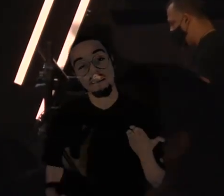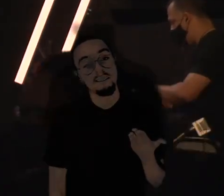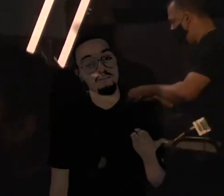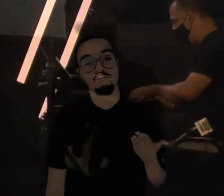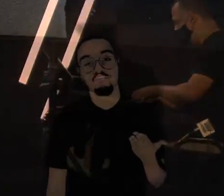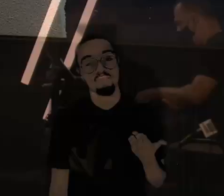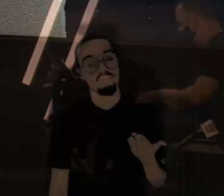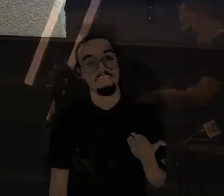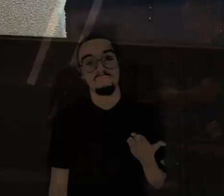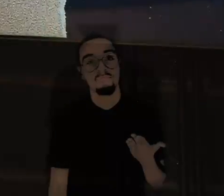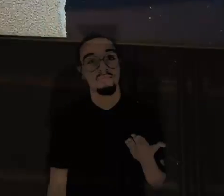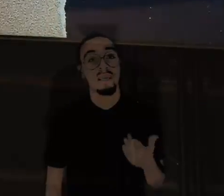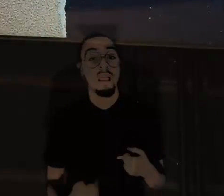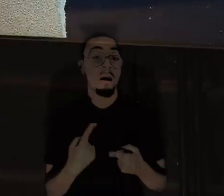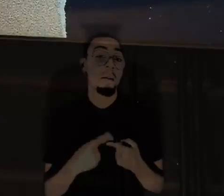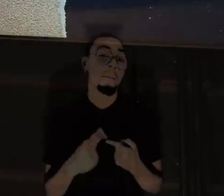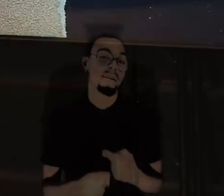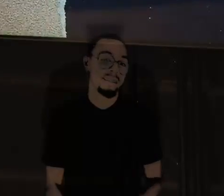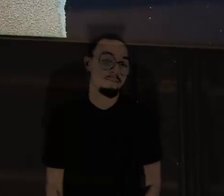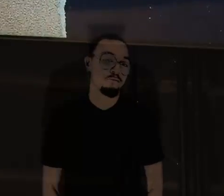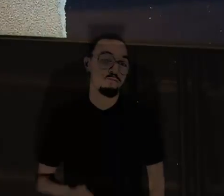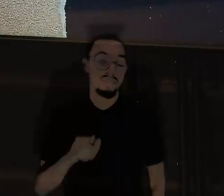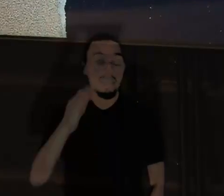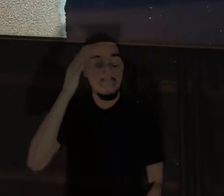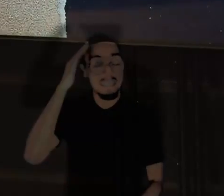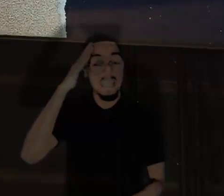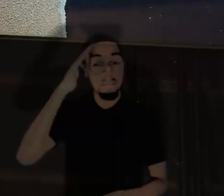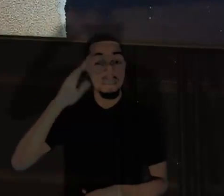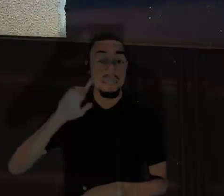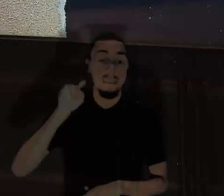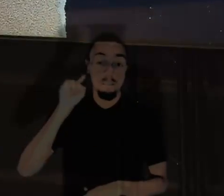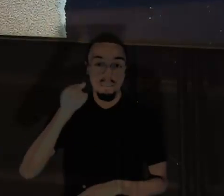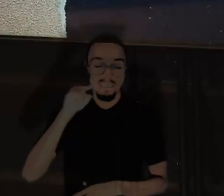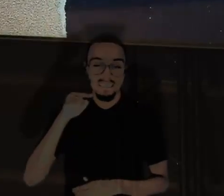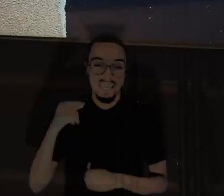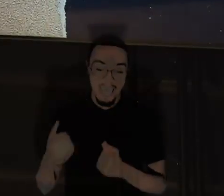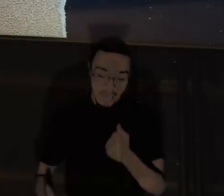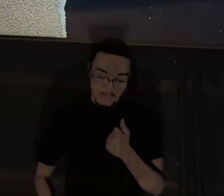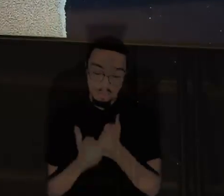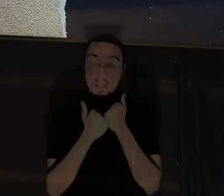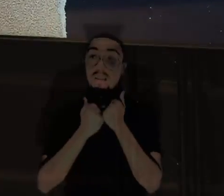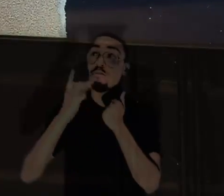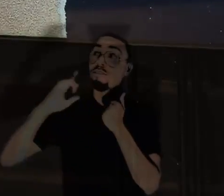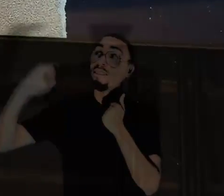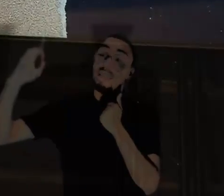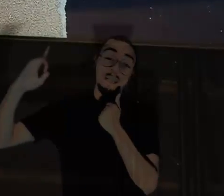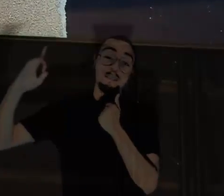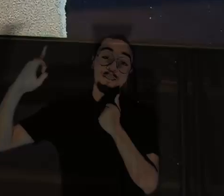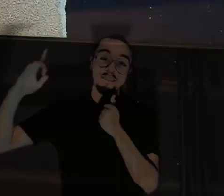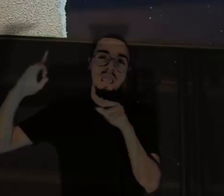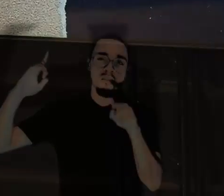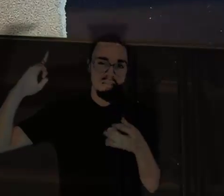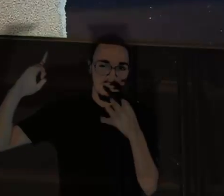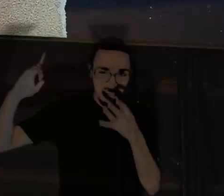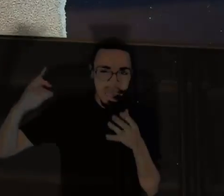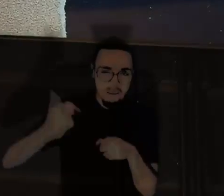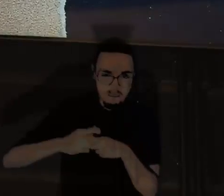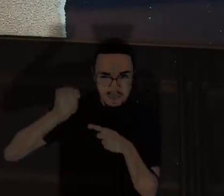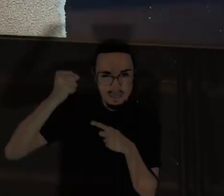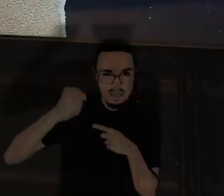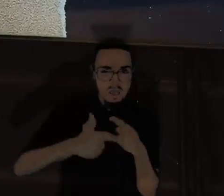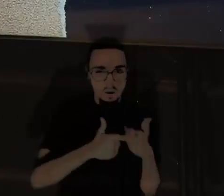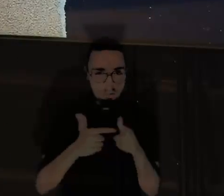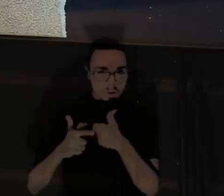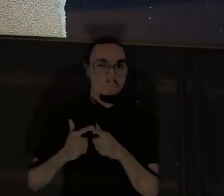apoio, porque você sabe que é a aliança que te sustenta. Se você quer vencer as suas síndromes, além de